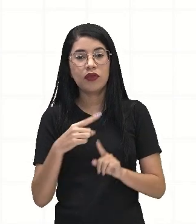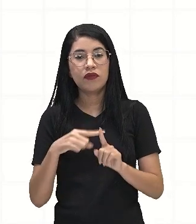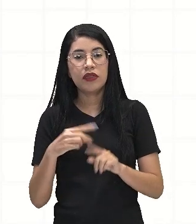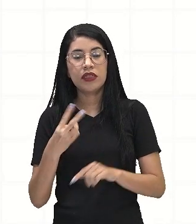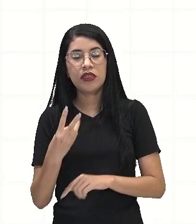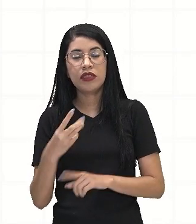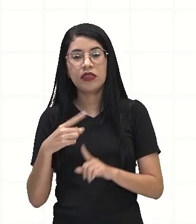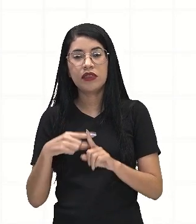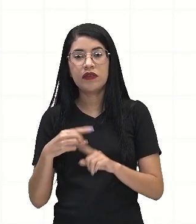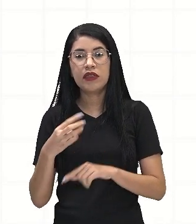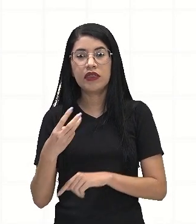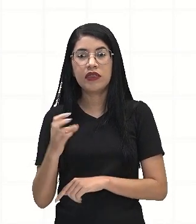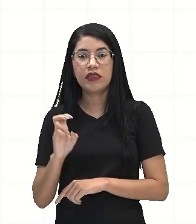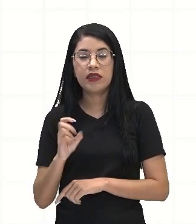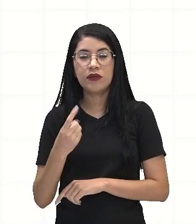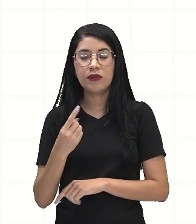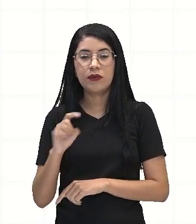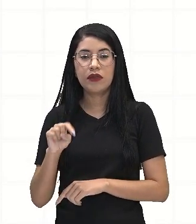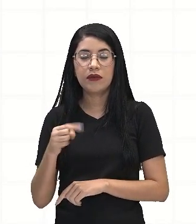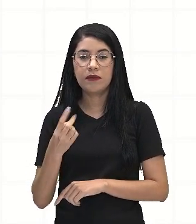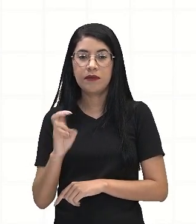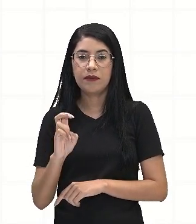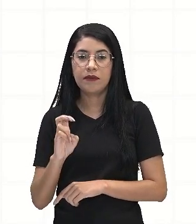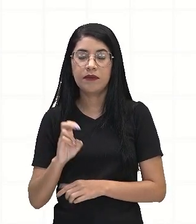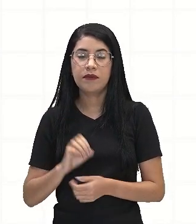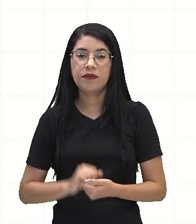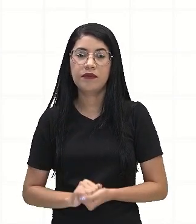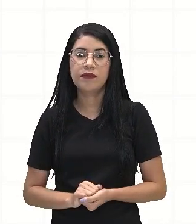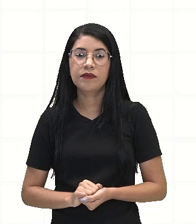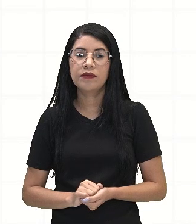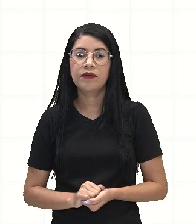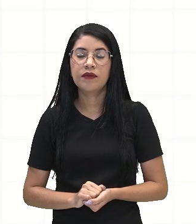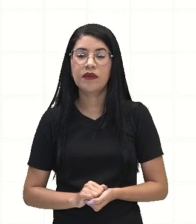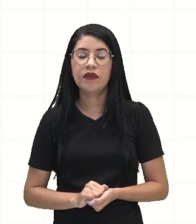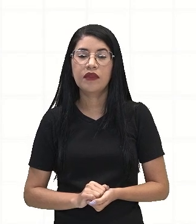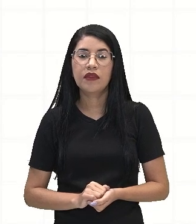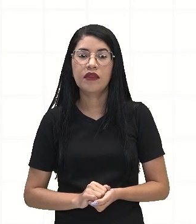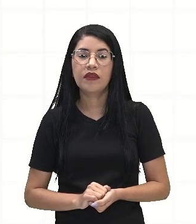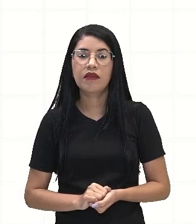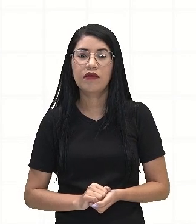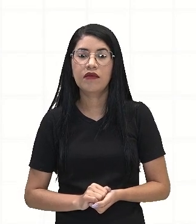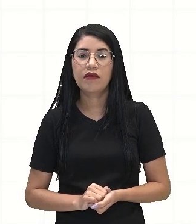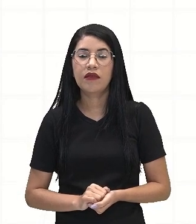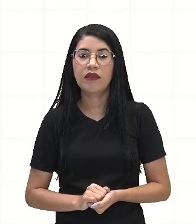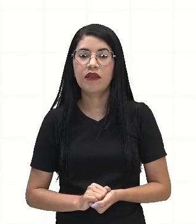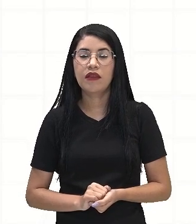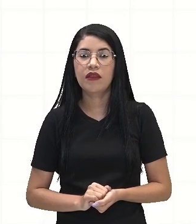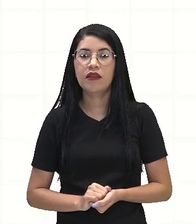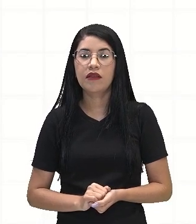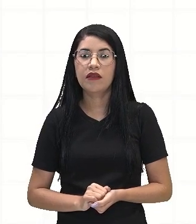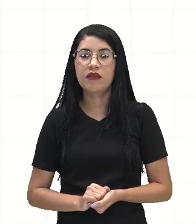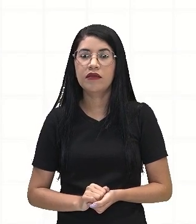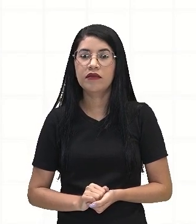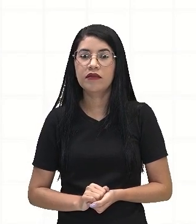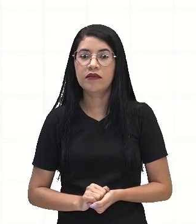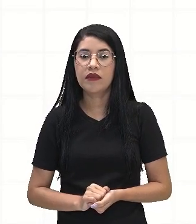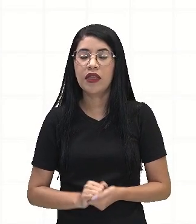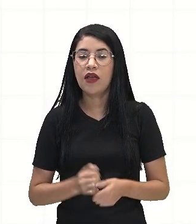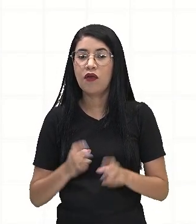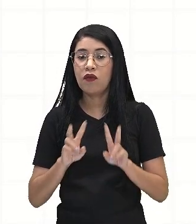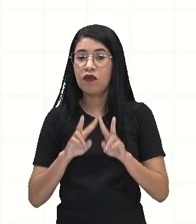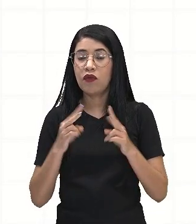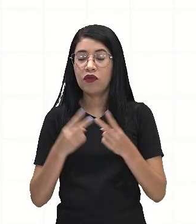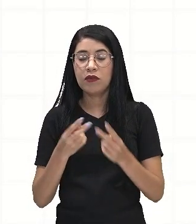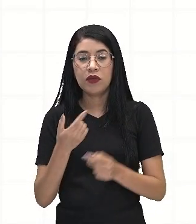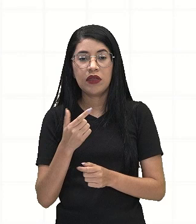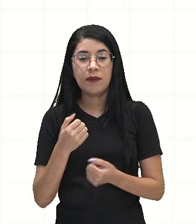3 metros por 1,5 metro. Dessa vez, ele não me dizia qual era o volume, porque é justamente o que ele